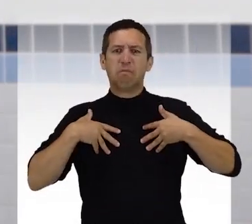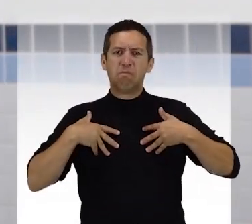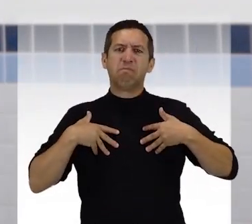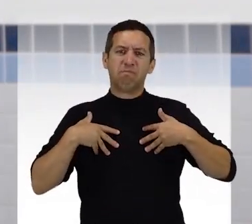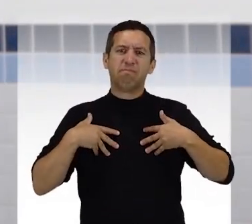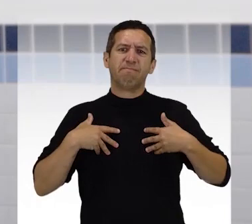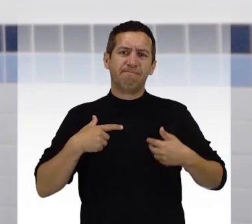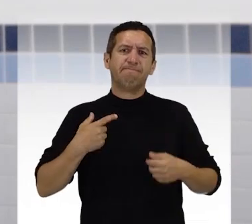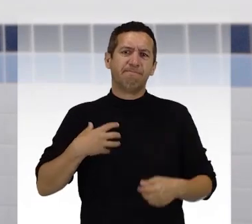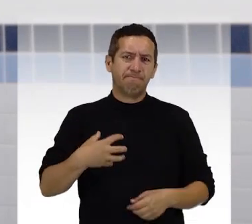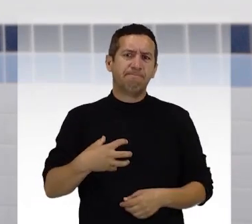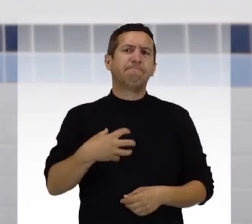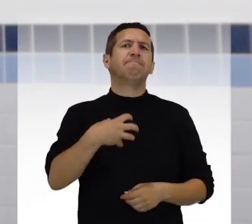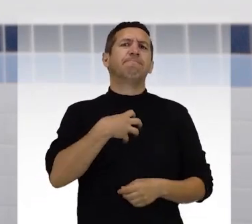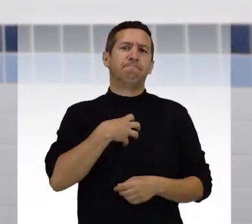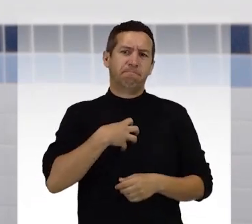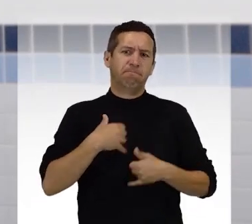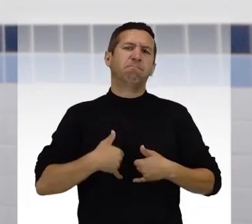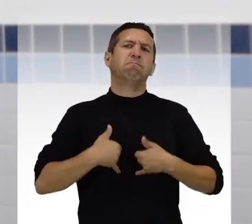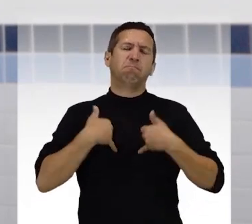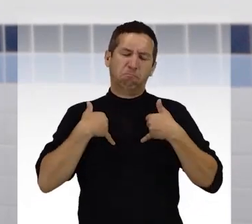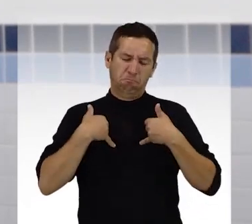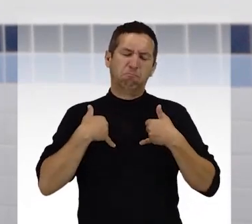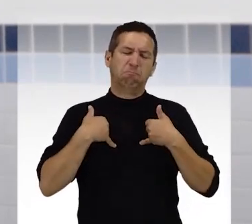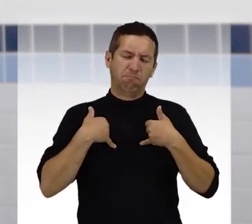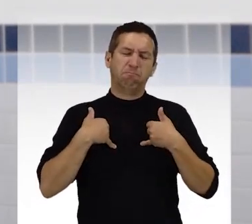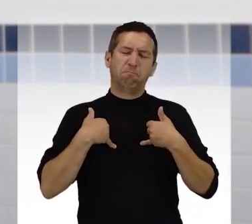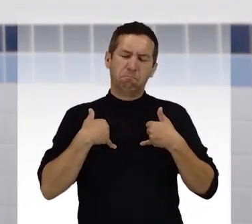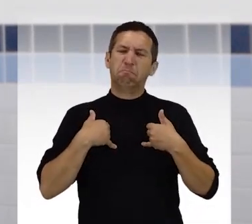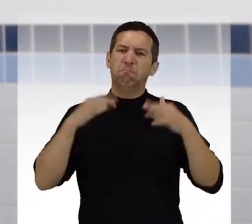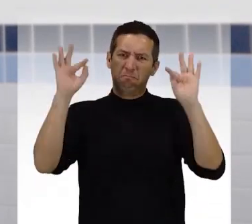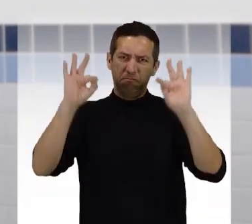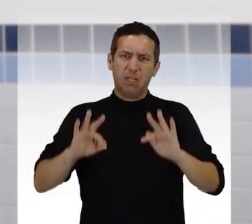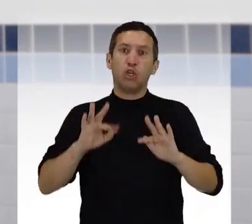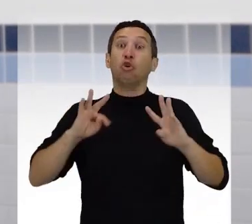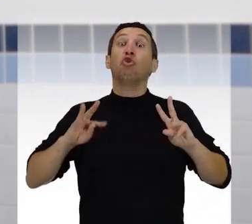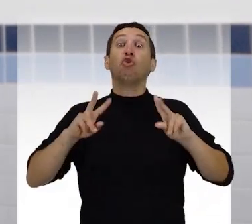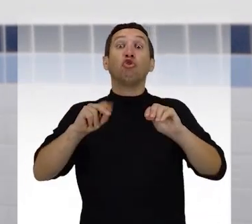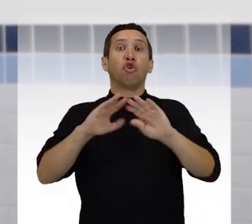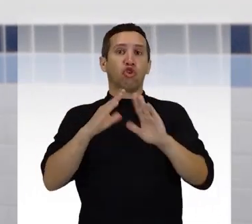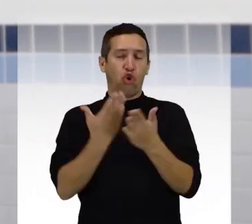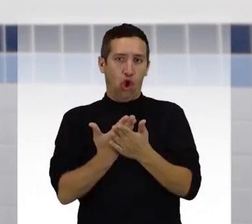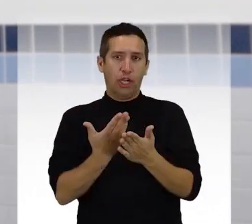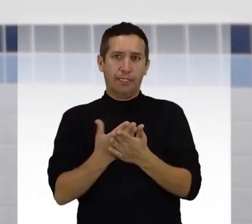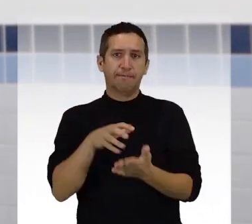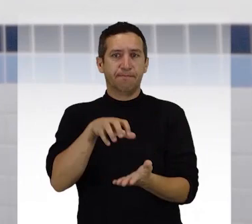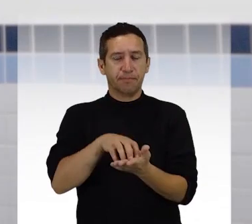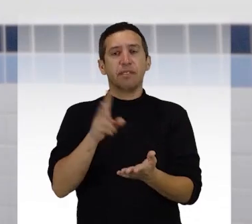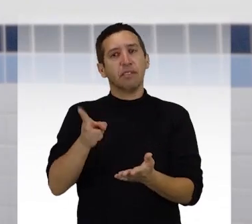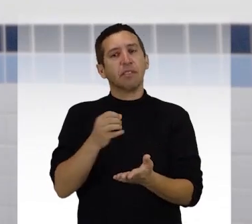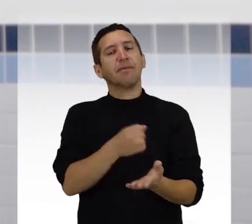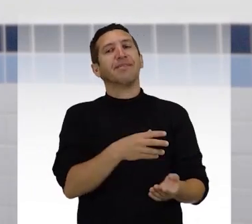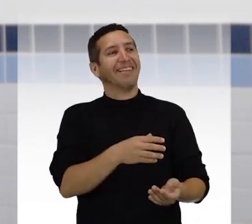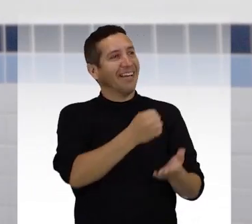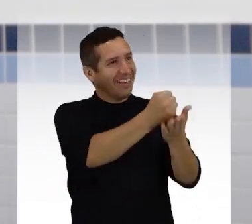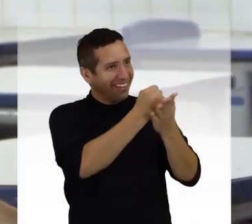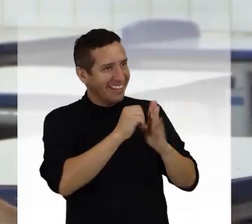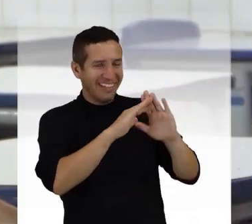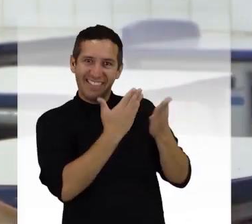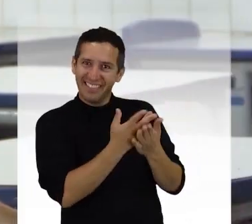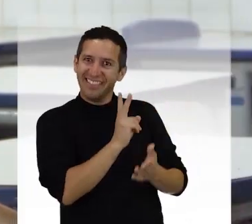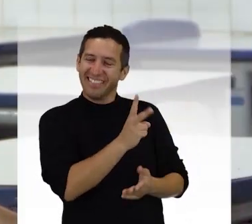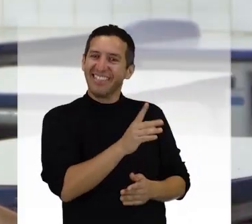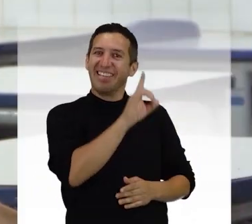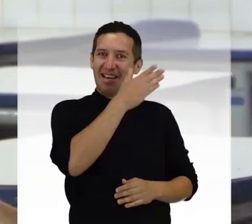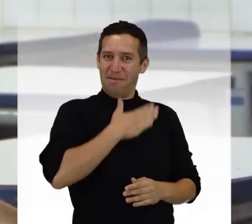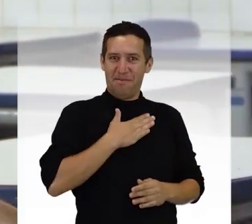outros alunos, é uma honra. E nós nos sentimos extremamente orgulhosos e satisfeitos, como toda a escola. A